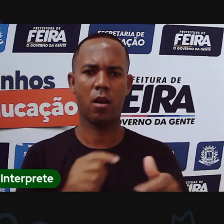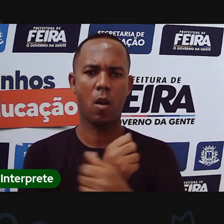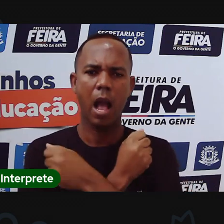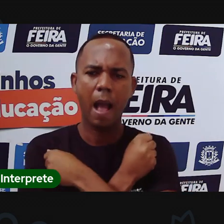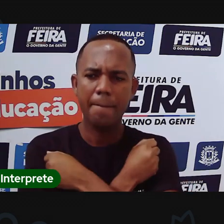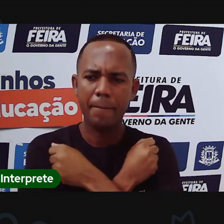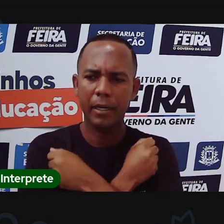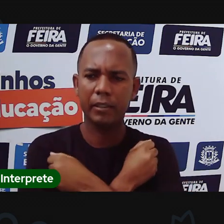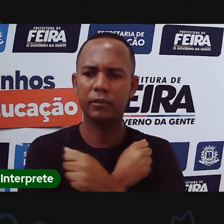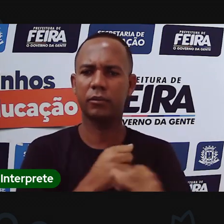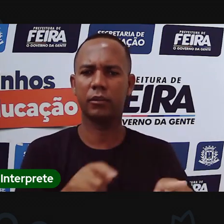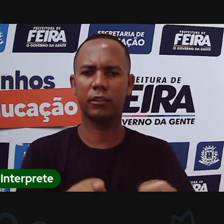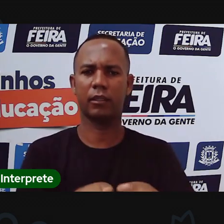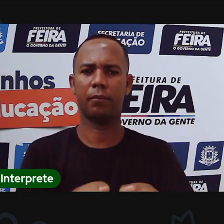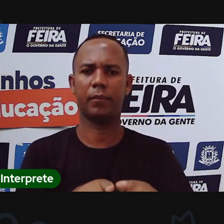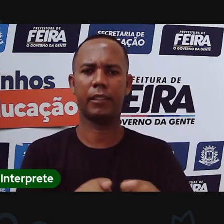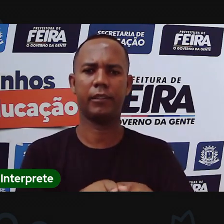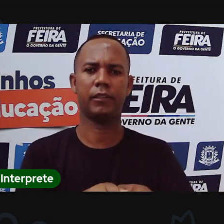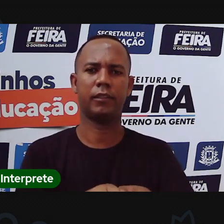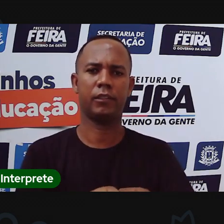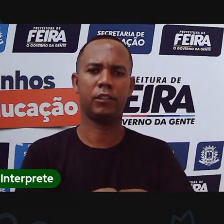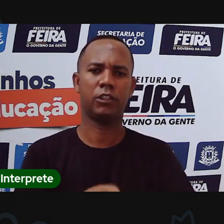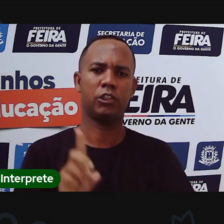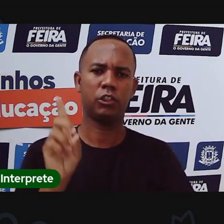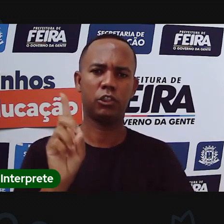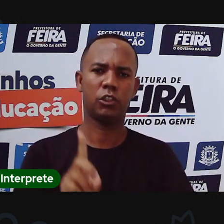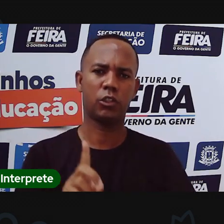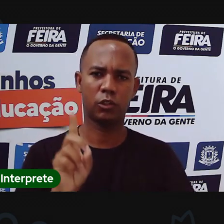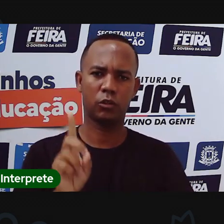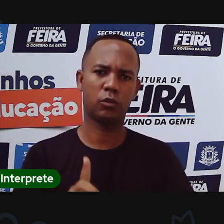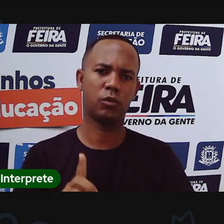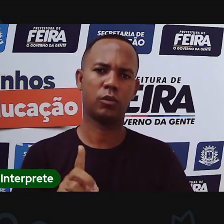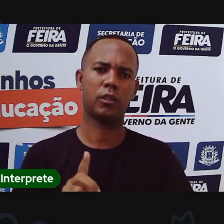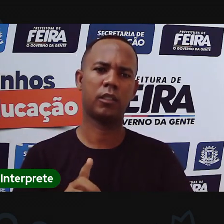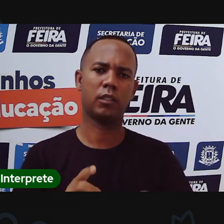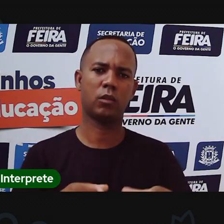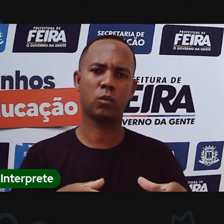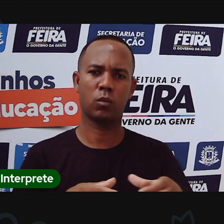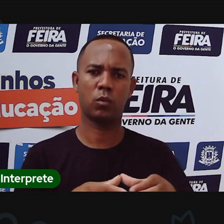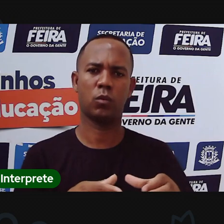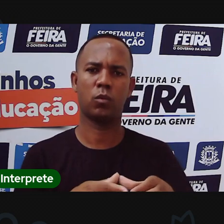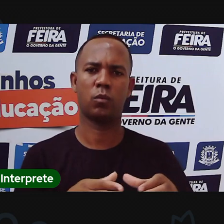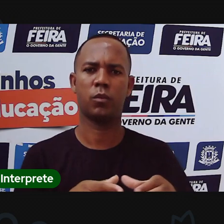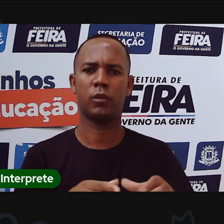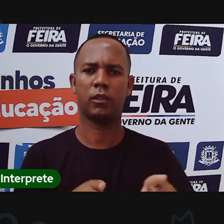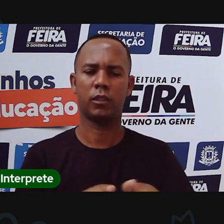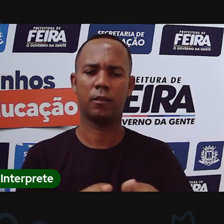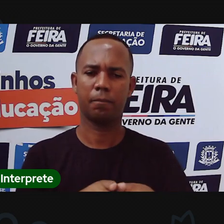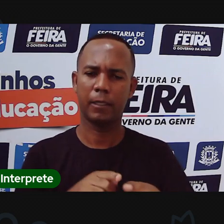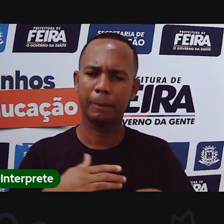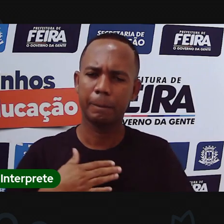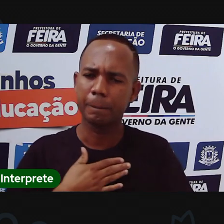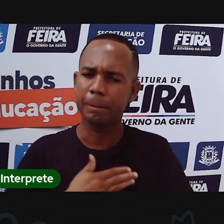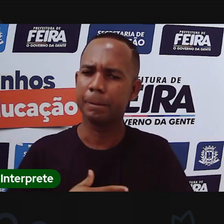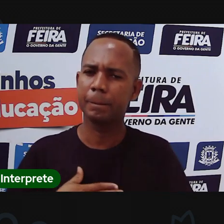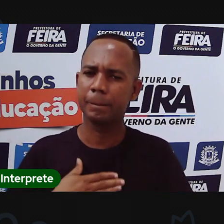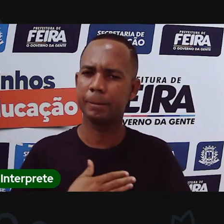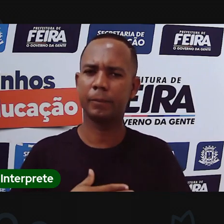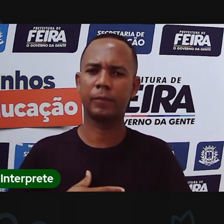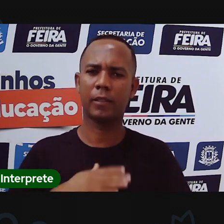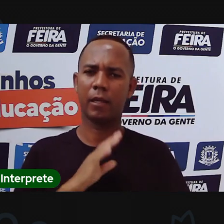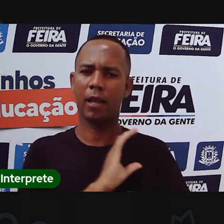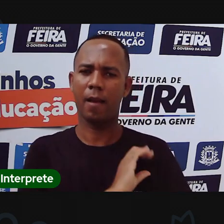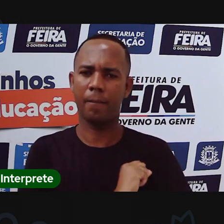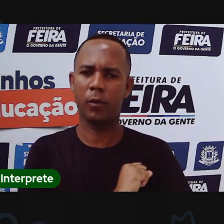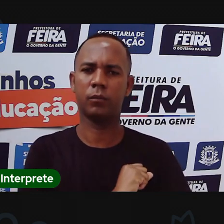Procatuxa, para a Elisângela, que é a diretora da escola, Elânia, coordenadora, um abraço para vocês e para as outras colegas também lá da Ana Brandoa. Eu